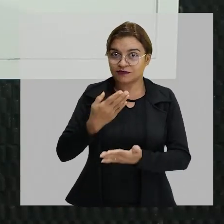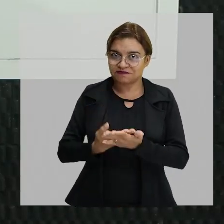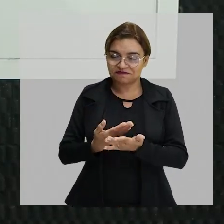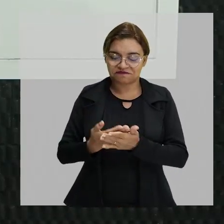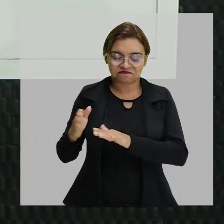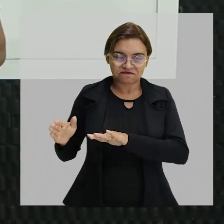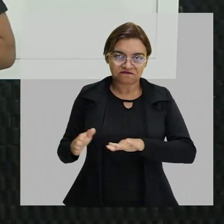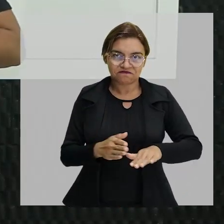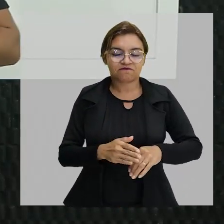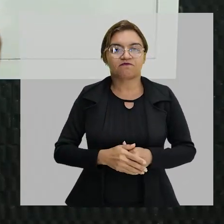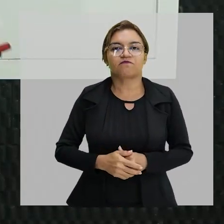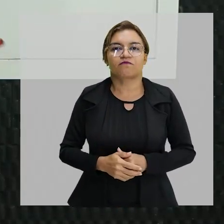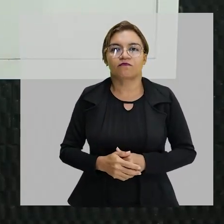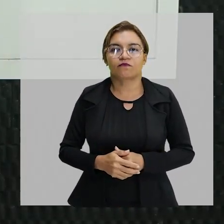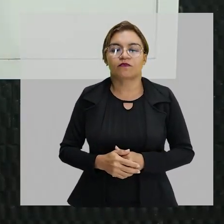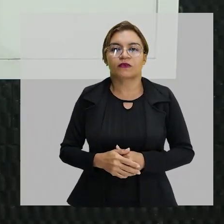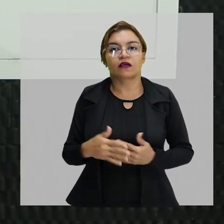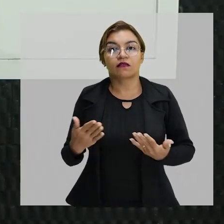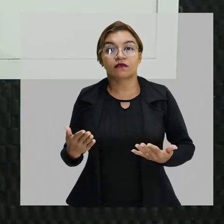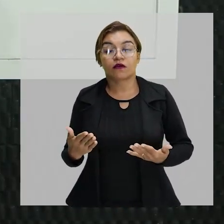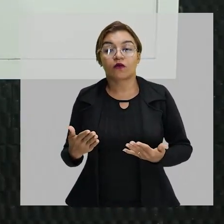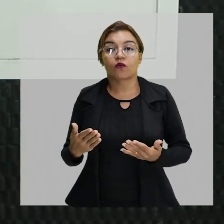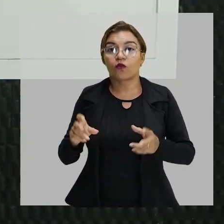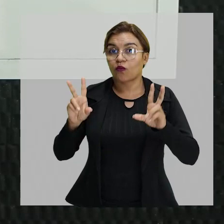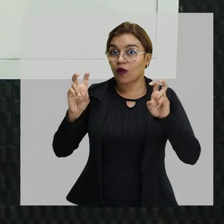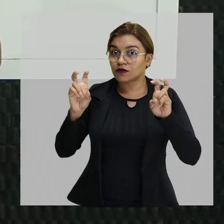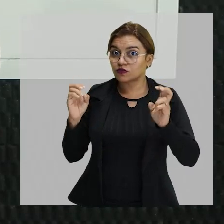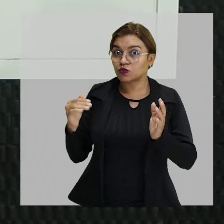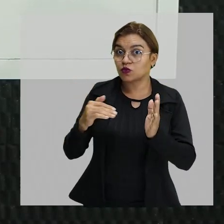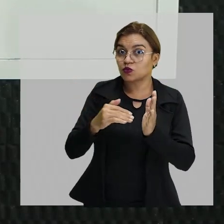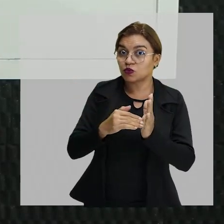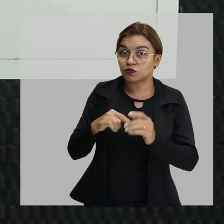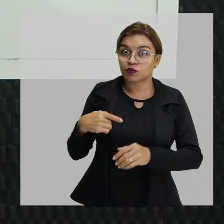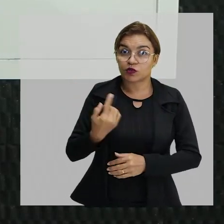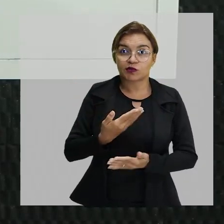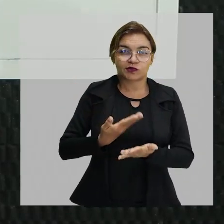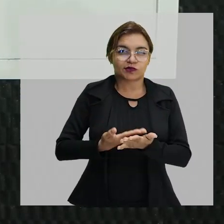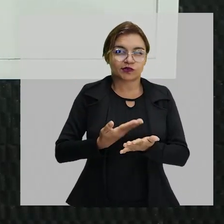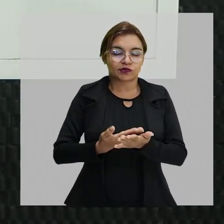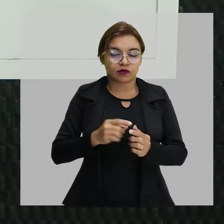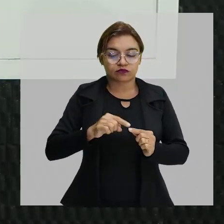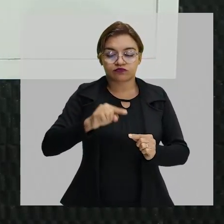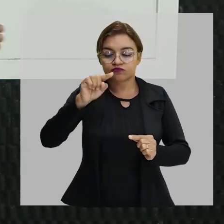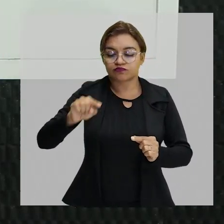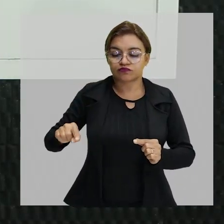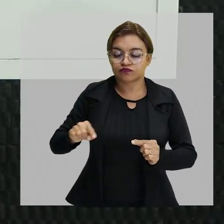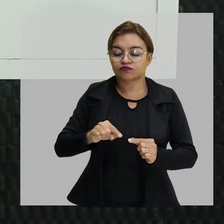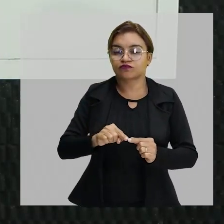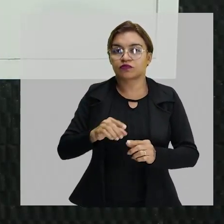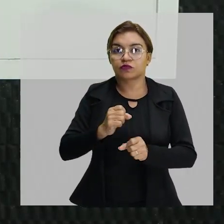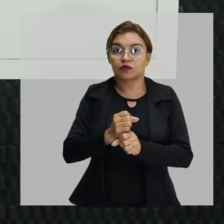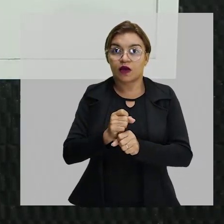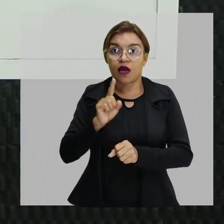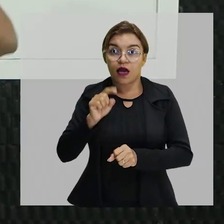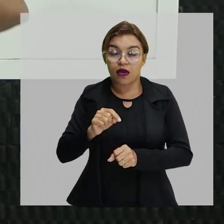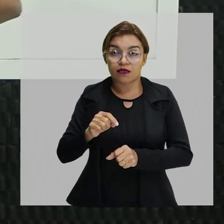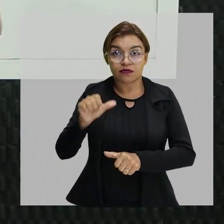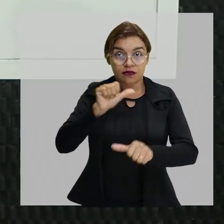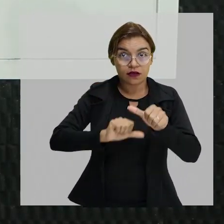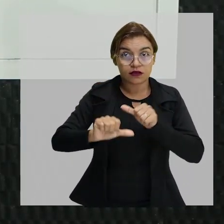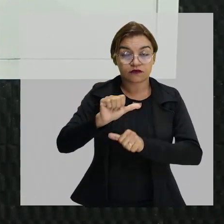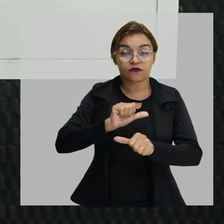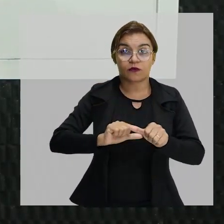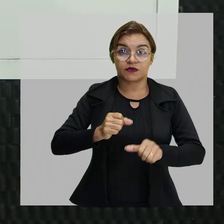gente está vendo aqui? Qual foi o último assunto que nós tratamos de trigonometria? Nós vimos transformação em produto. Quando eu tenho